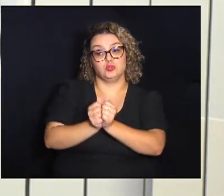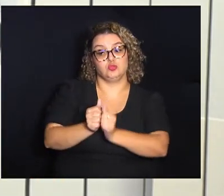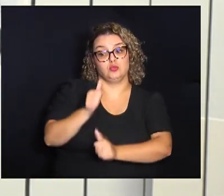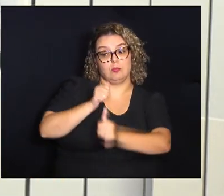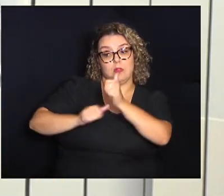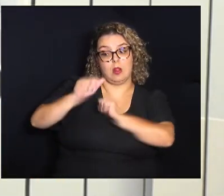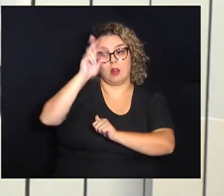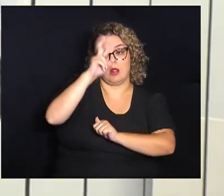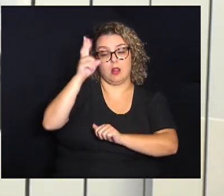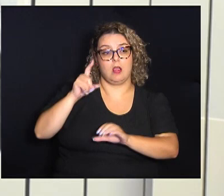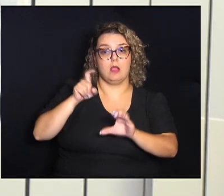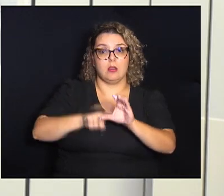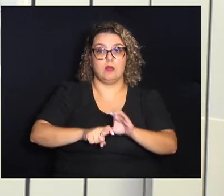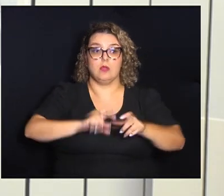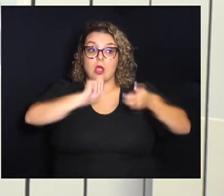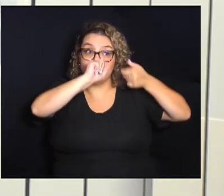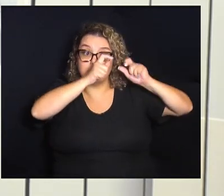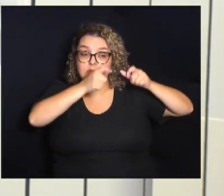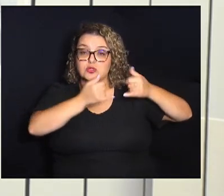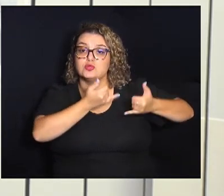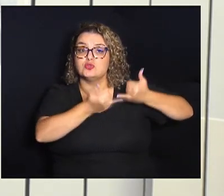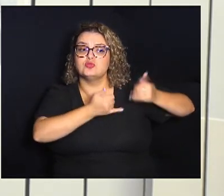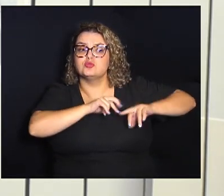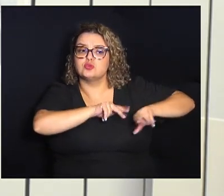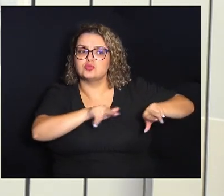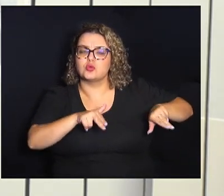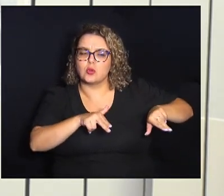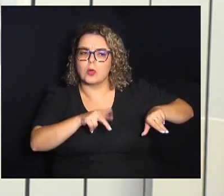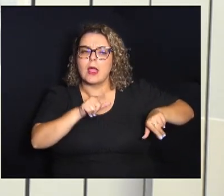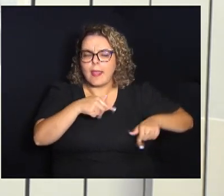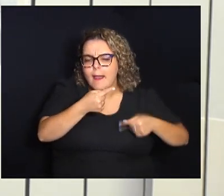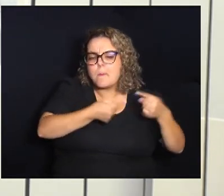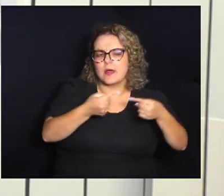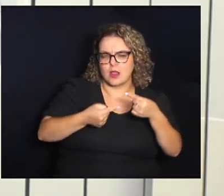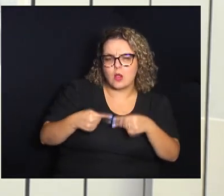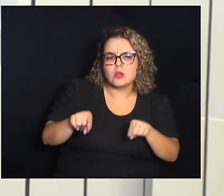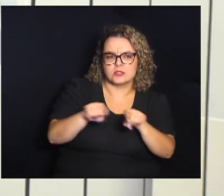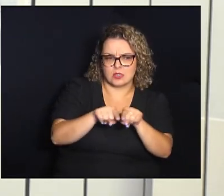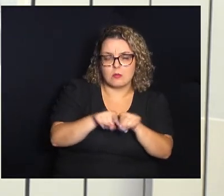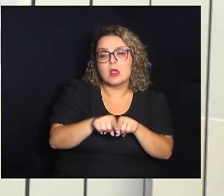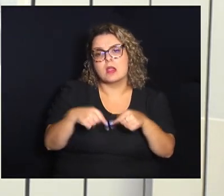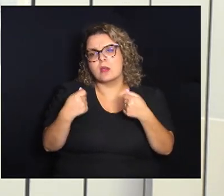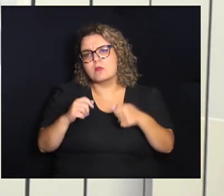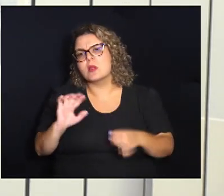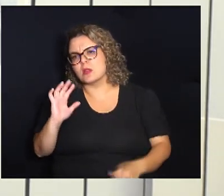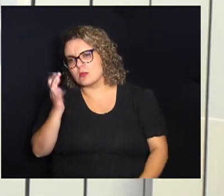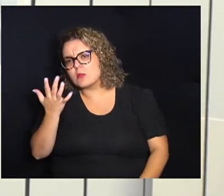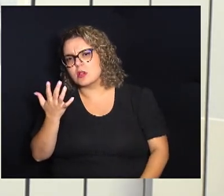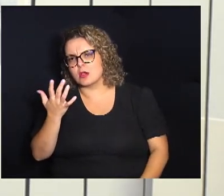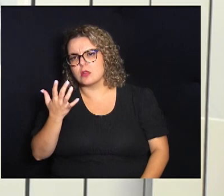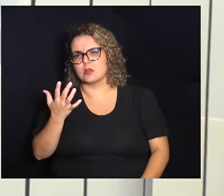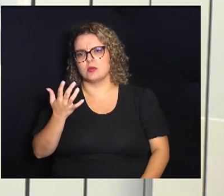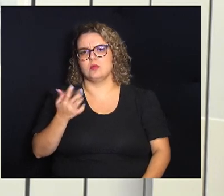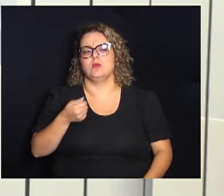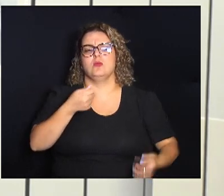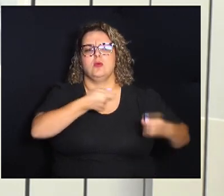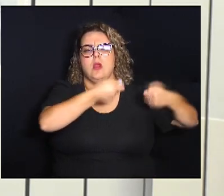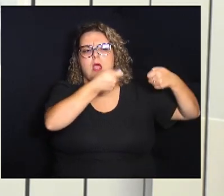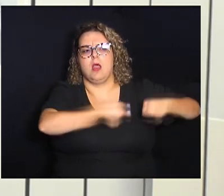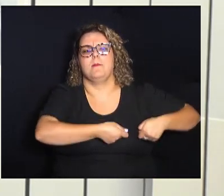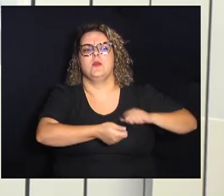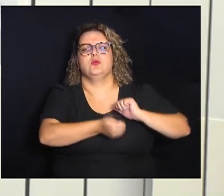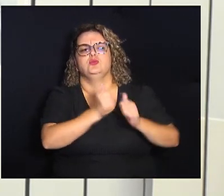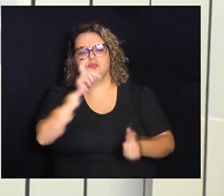chama-se transtorno do jogo. Essa é uma discussão que também precisa acontecer com as apostas esportivas. O senhor